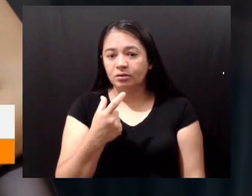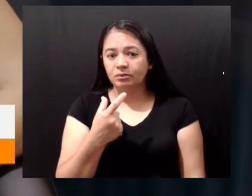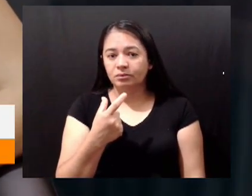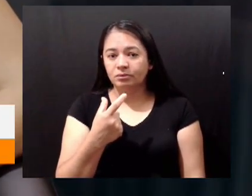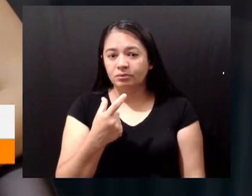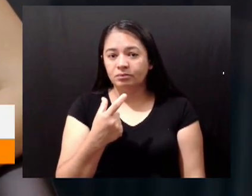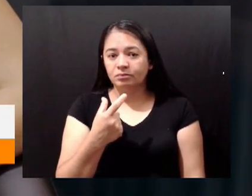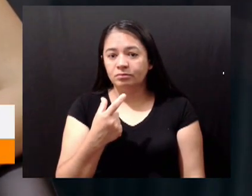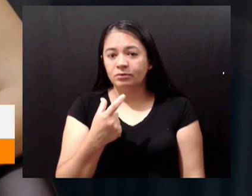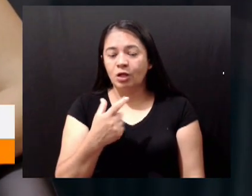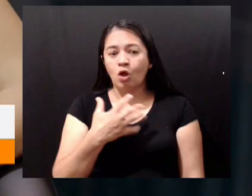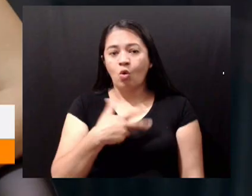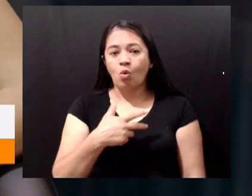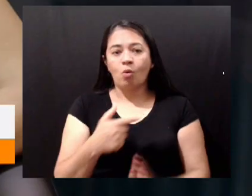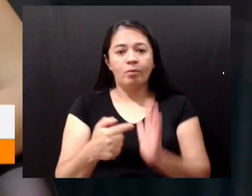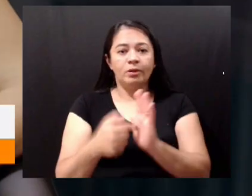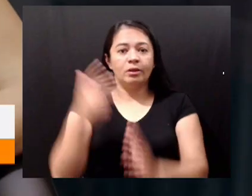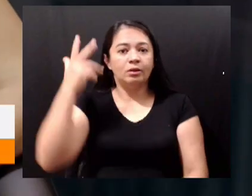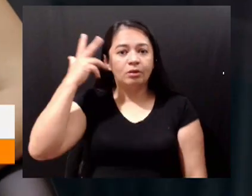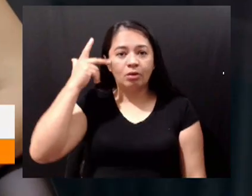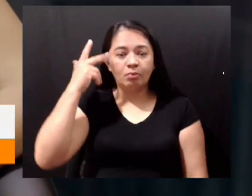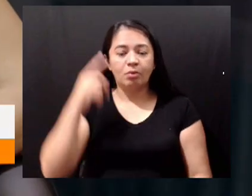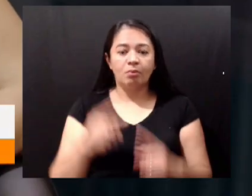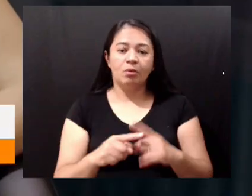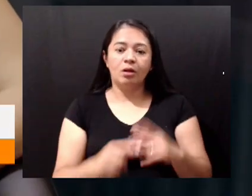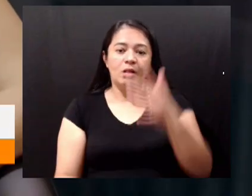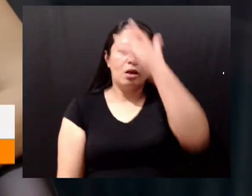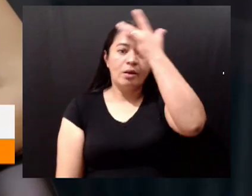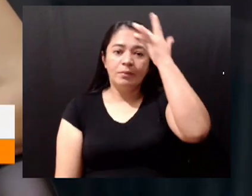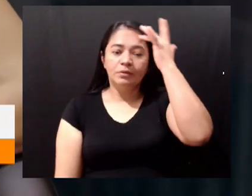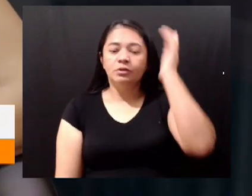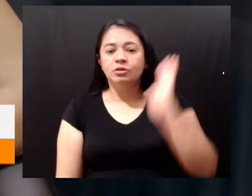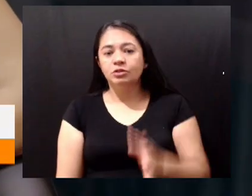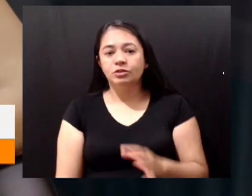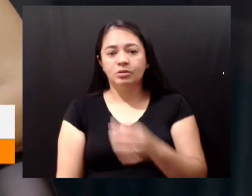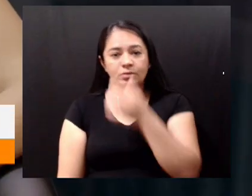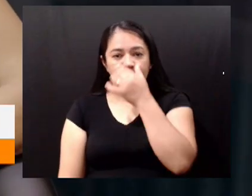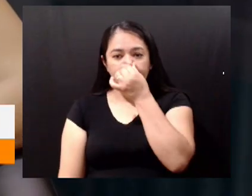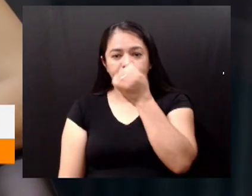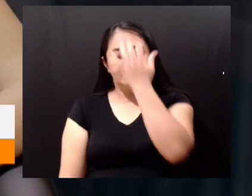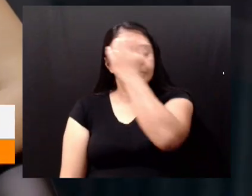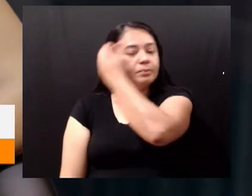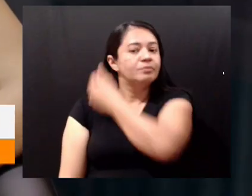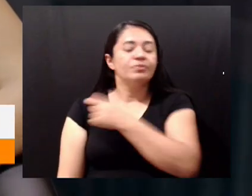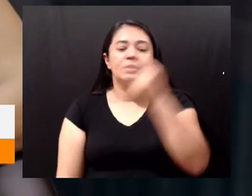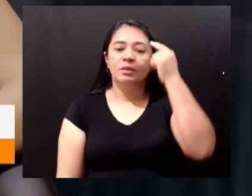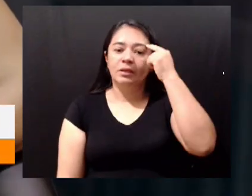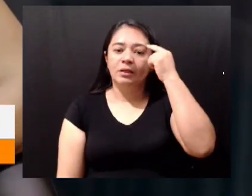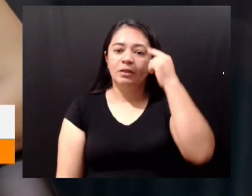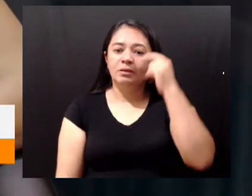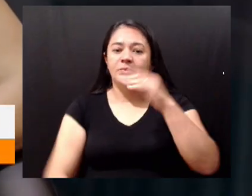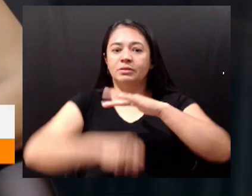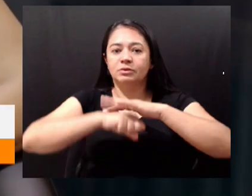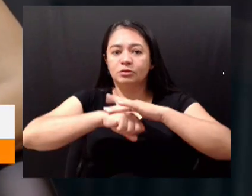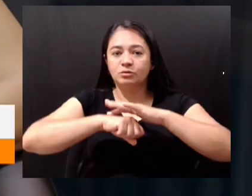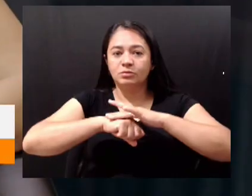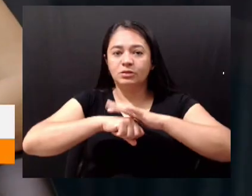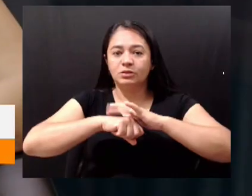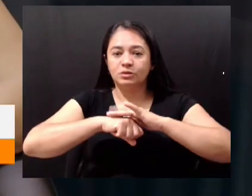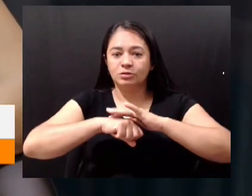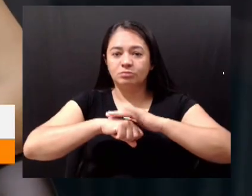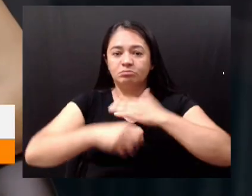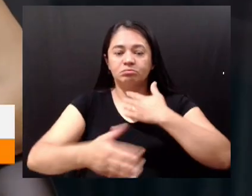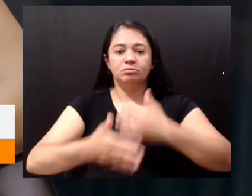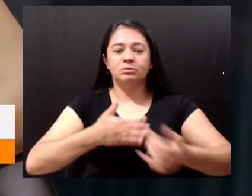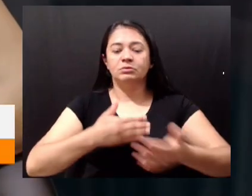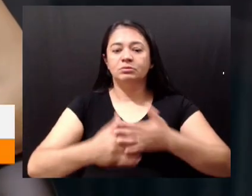comum, né, porque a pessoa ela tem essa questão de achar que ela está com alguma doença, independente do sintoma simples que